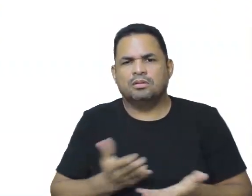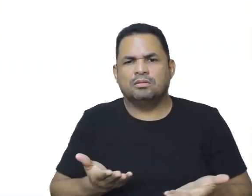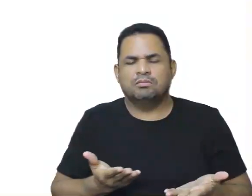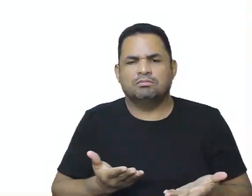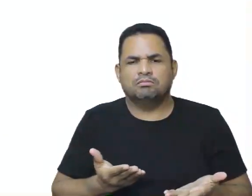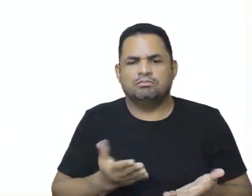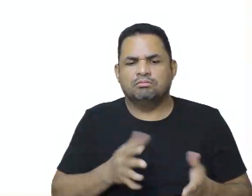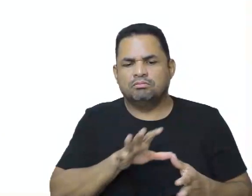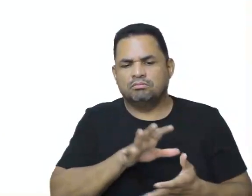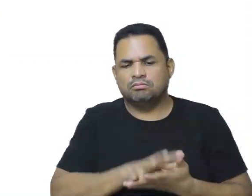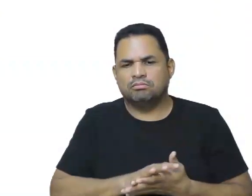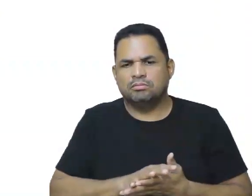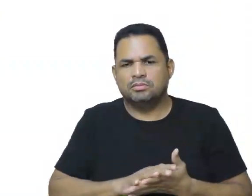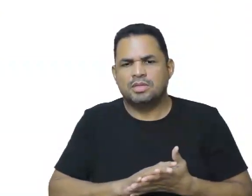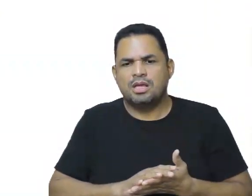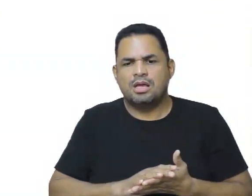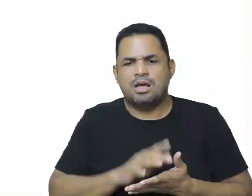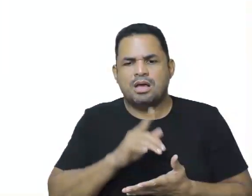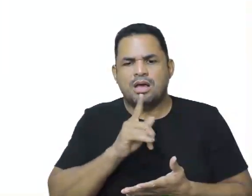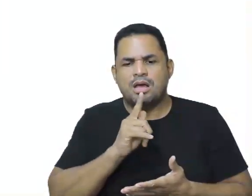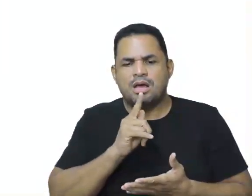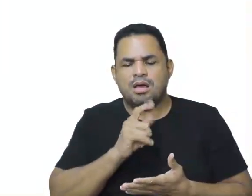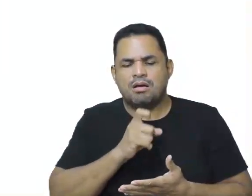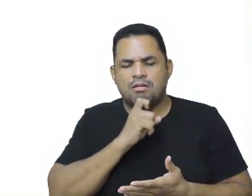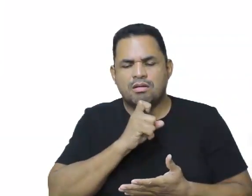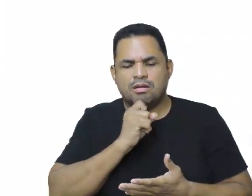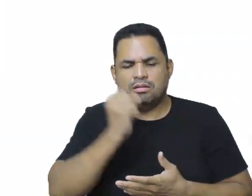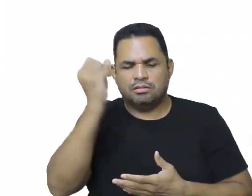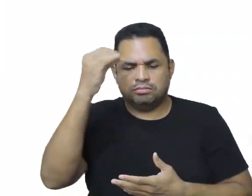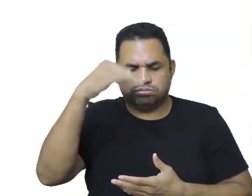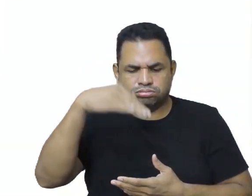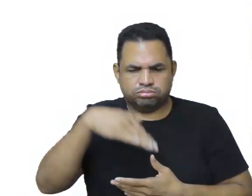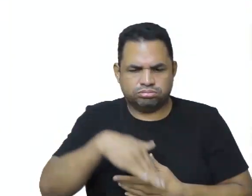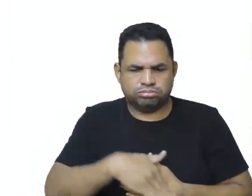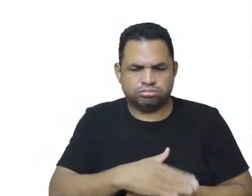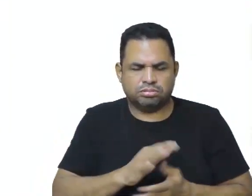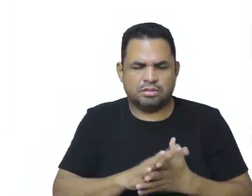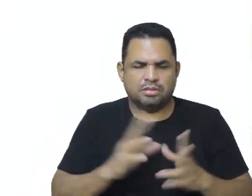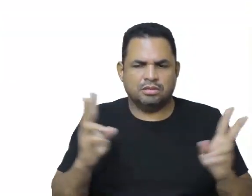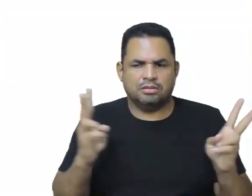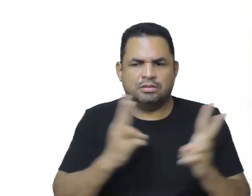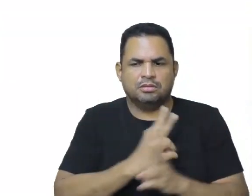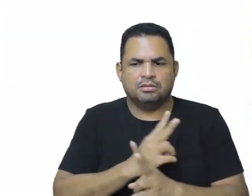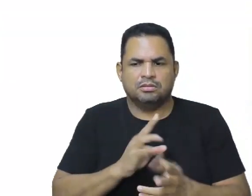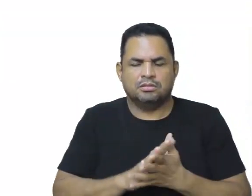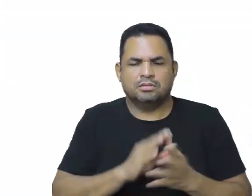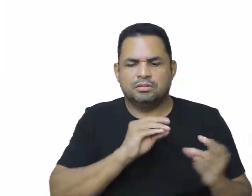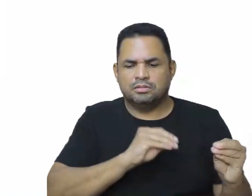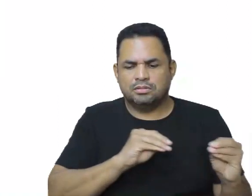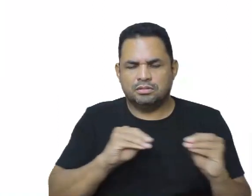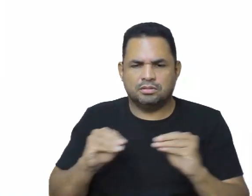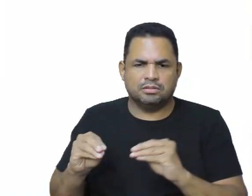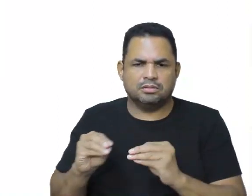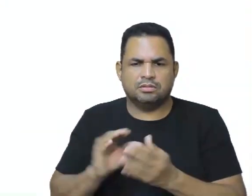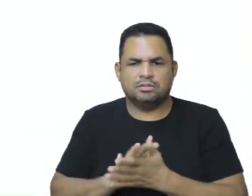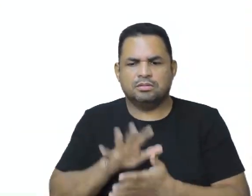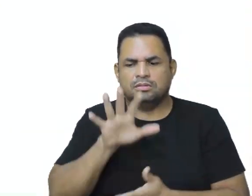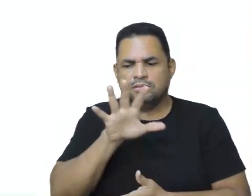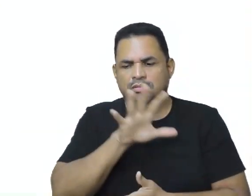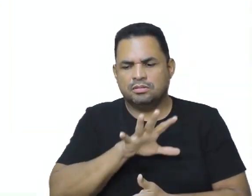região, geleiras, vento, que acabam movendo essas partículas para regiões de